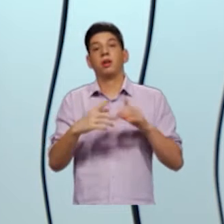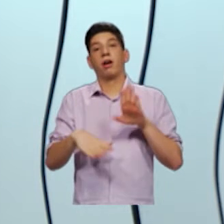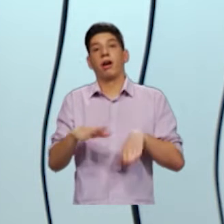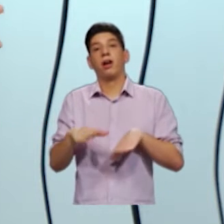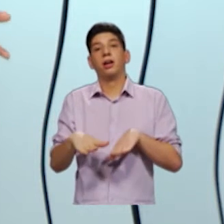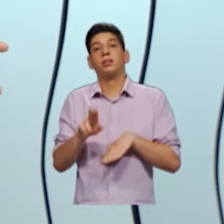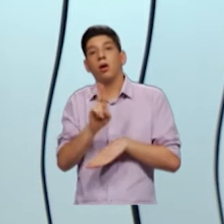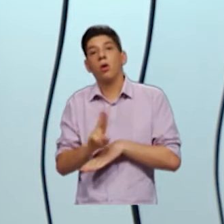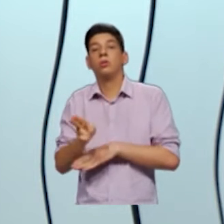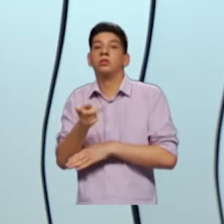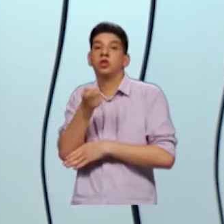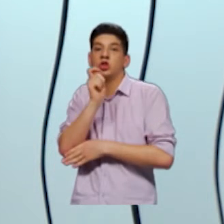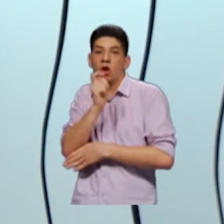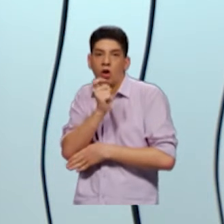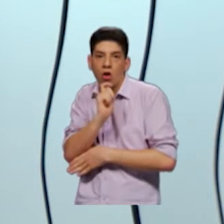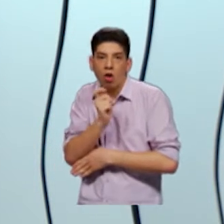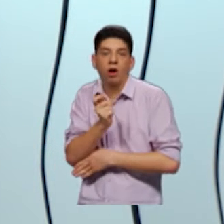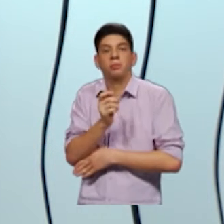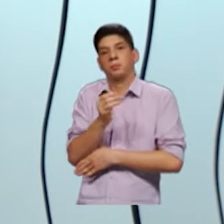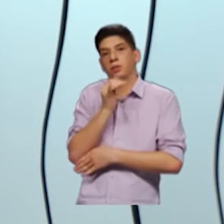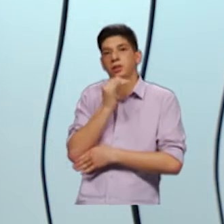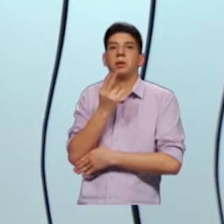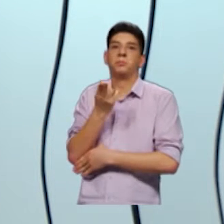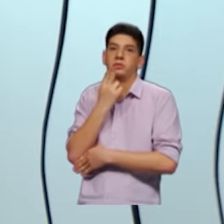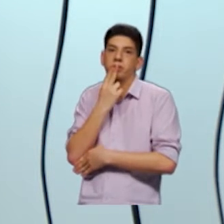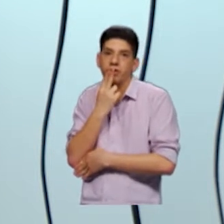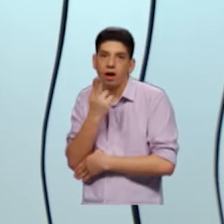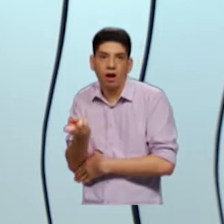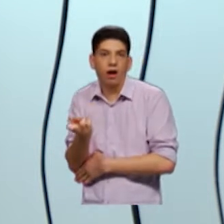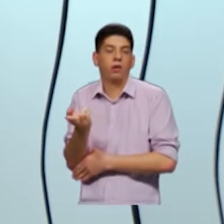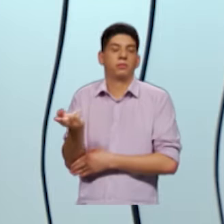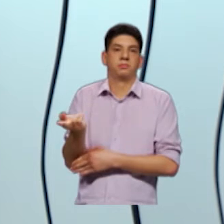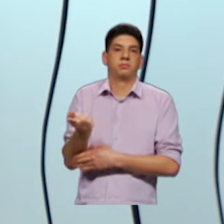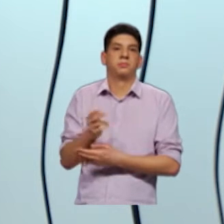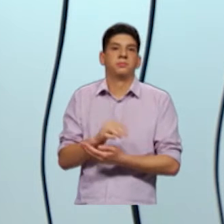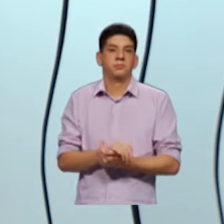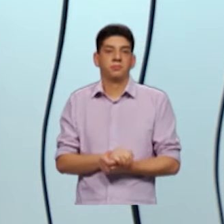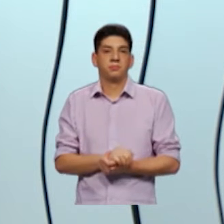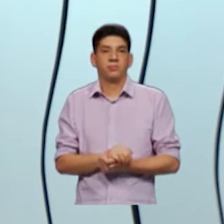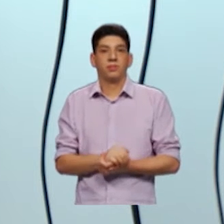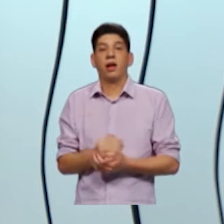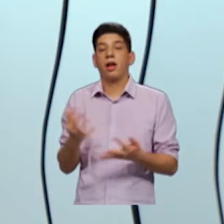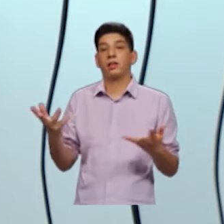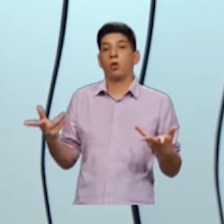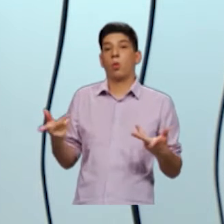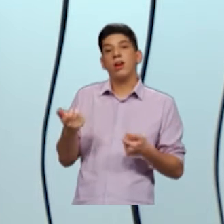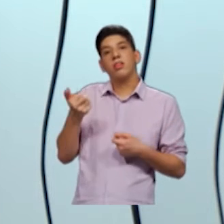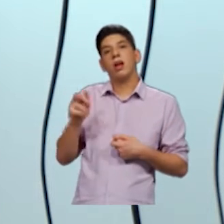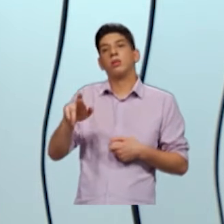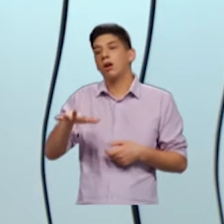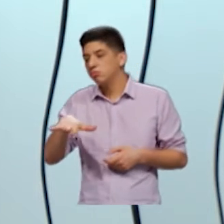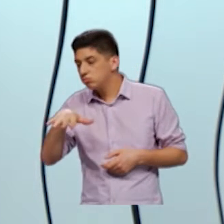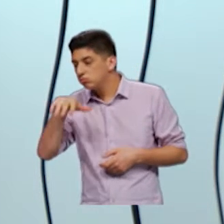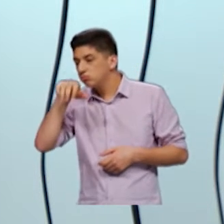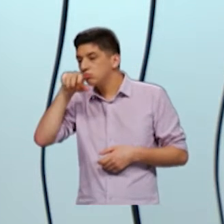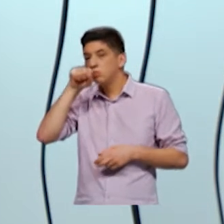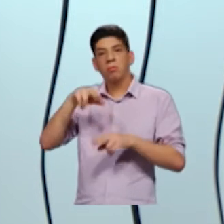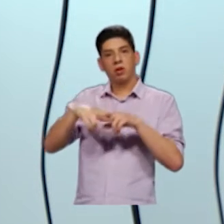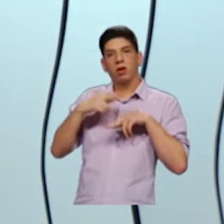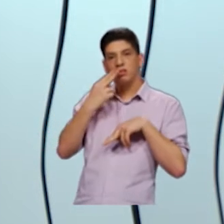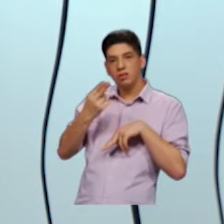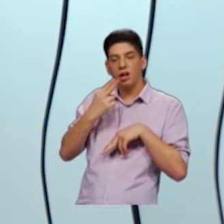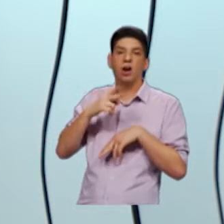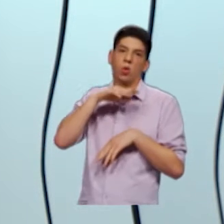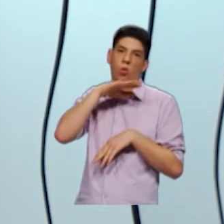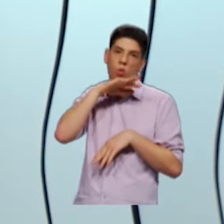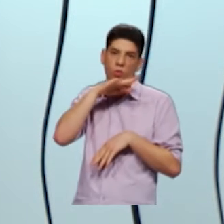de substâncias tóxicas, como, por exemplo, o cigarro. A qualidade do ar que ela respira não é favorável. Então,